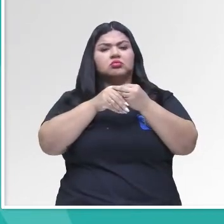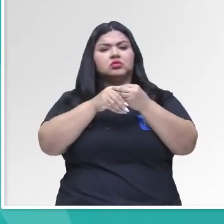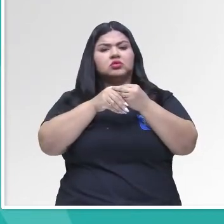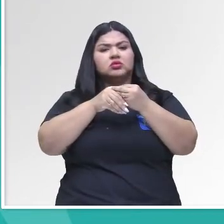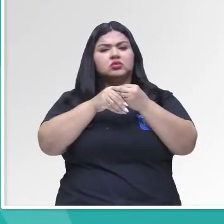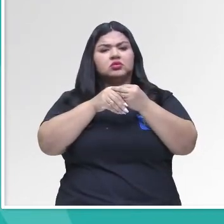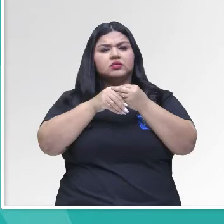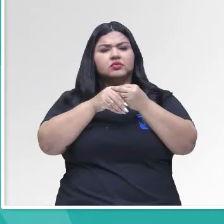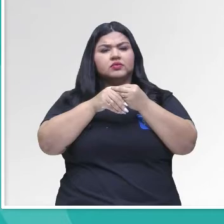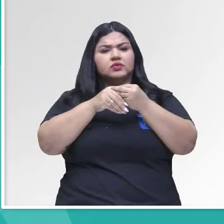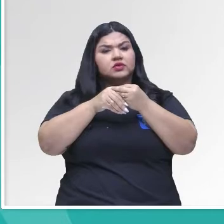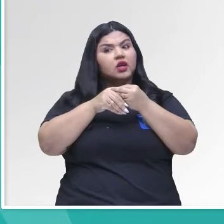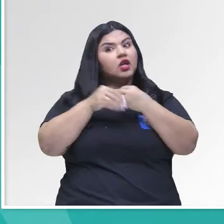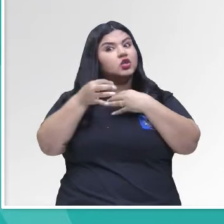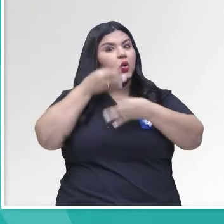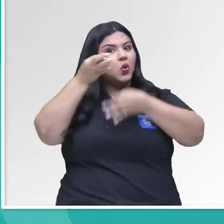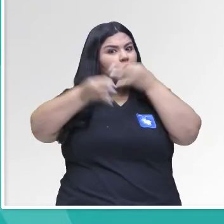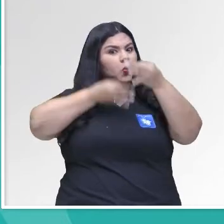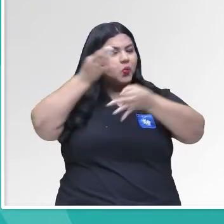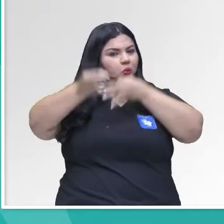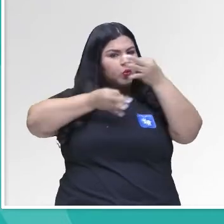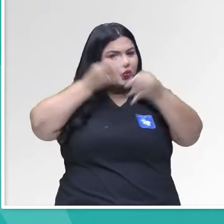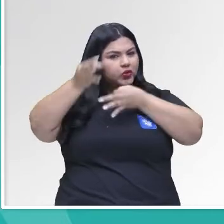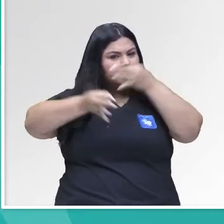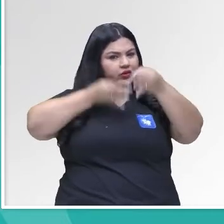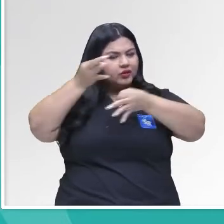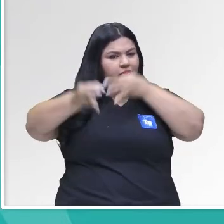Nós vamos dar sugestões,